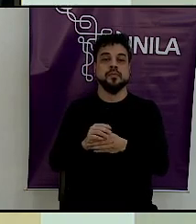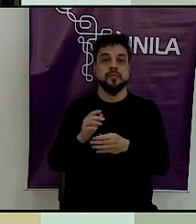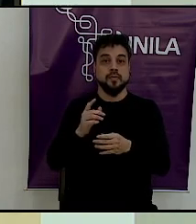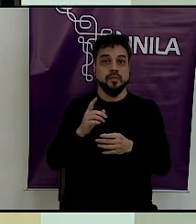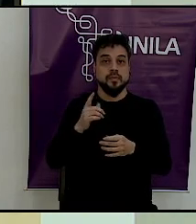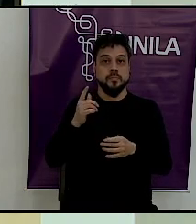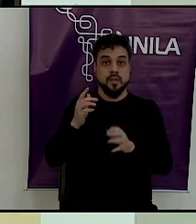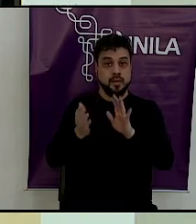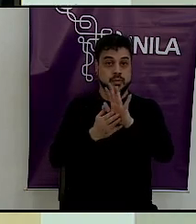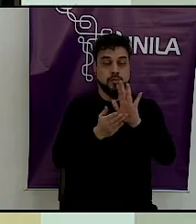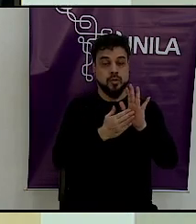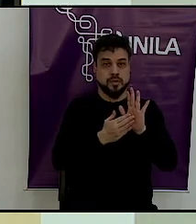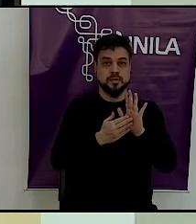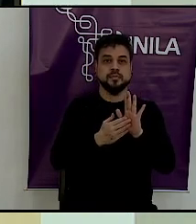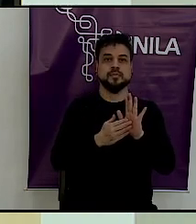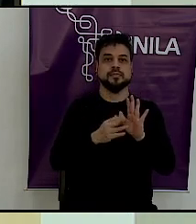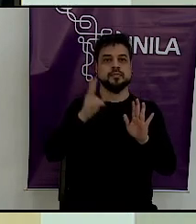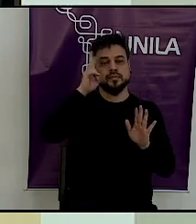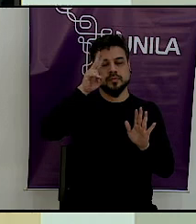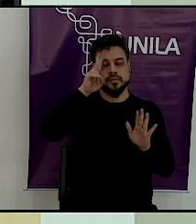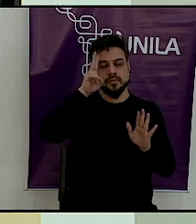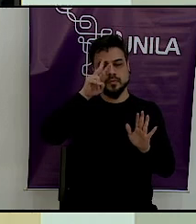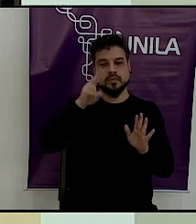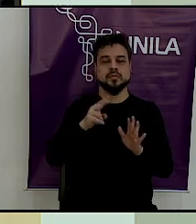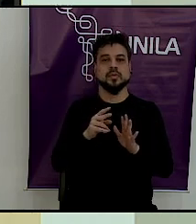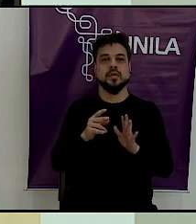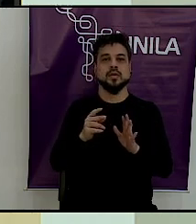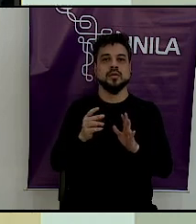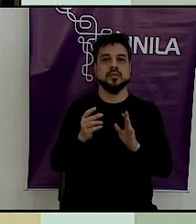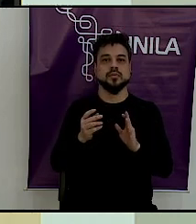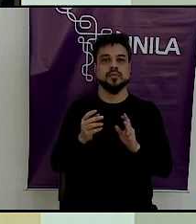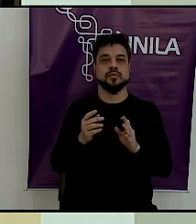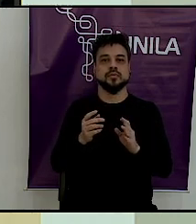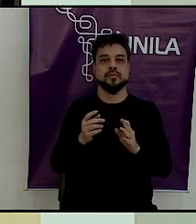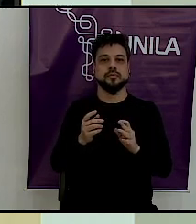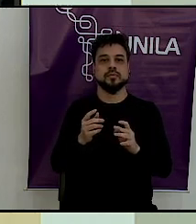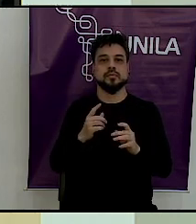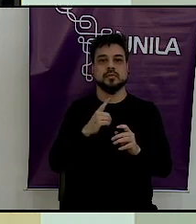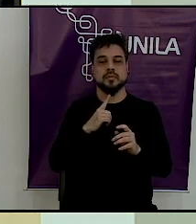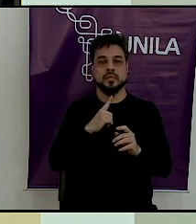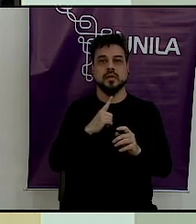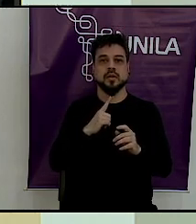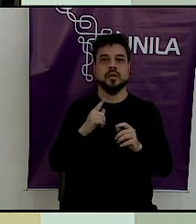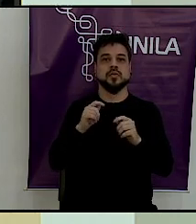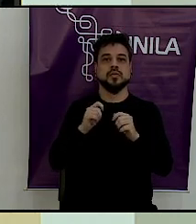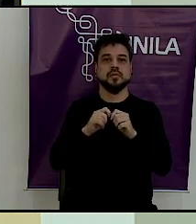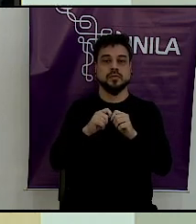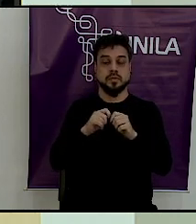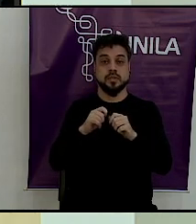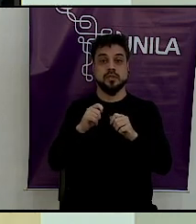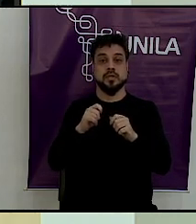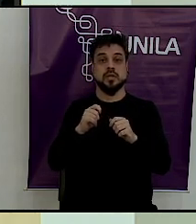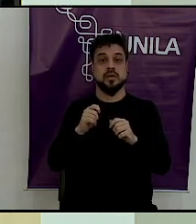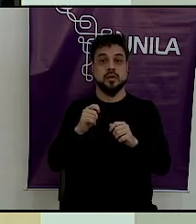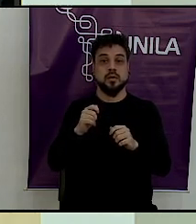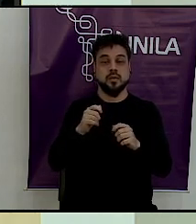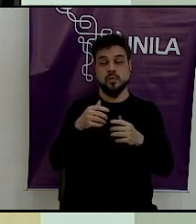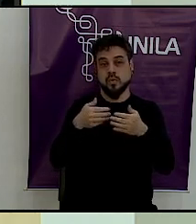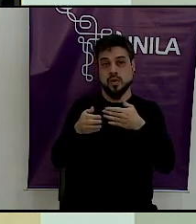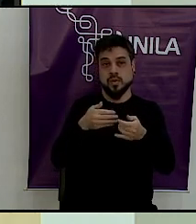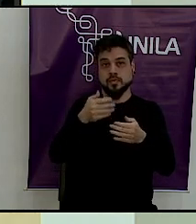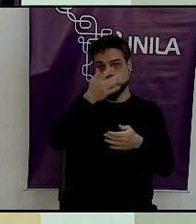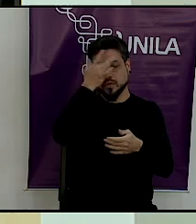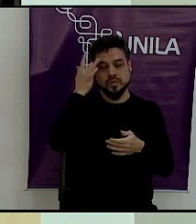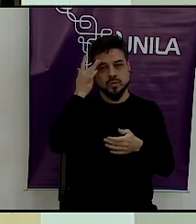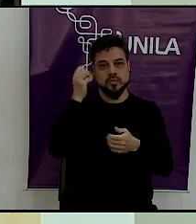que qualquer integrante da comunidade acadêmica, discente, docentes, servidores técnicos, podem votar em